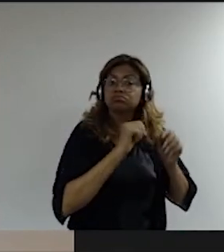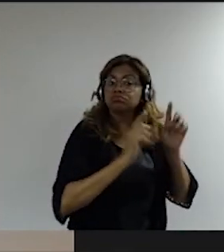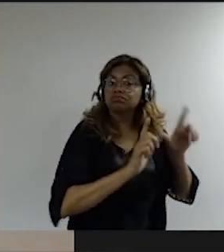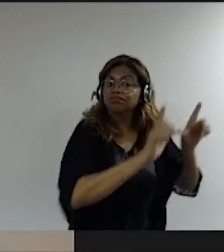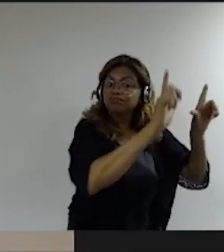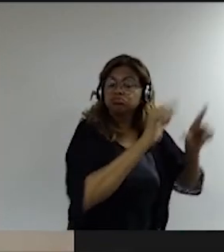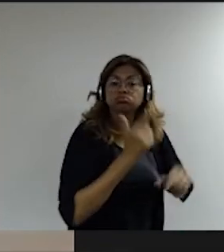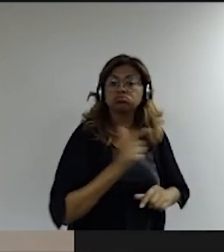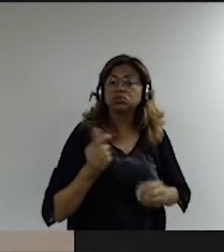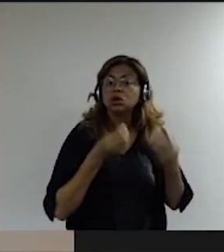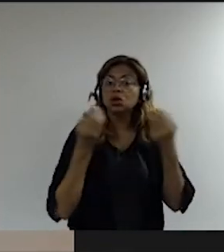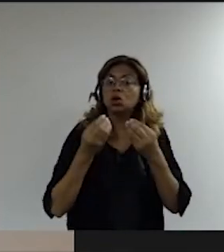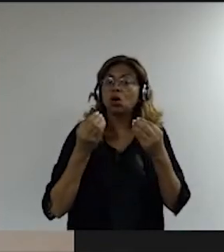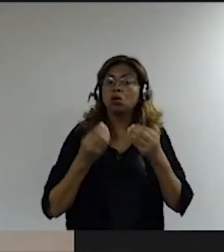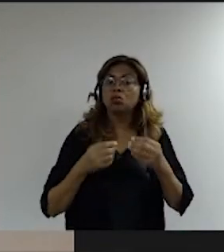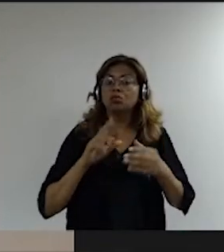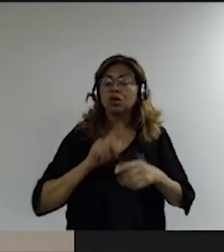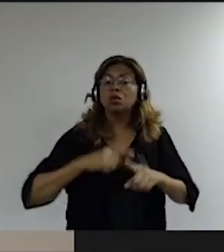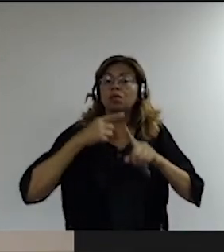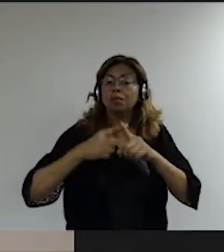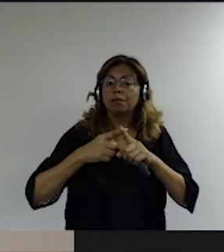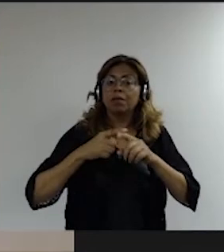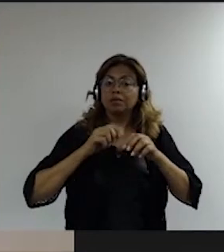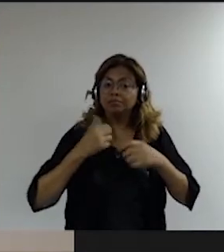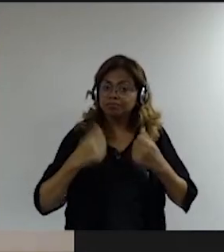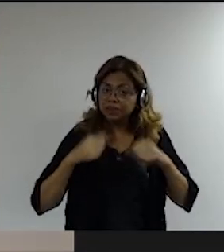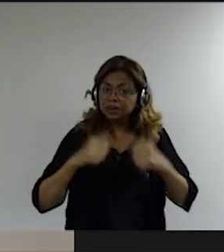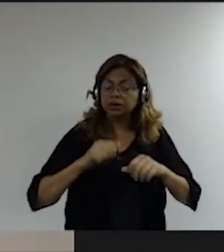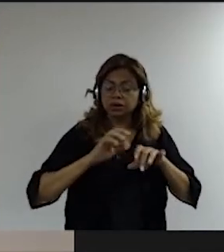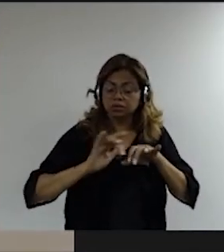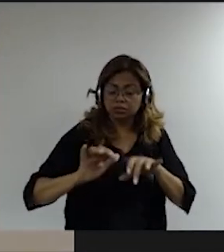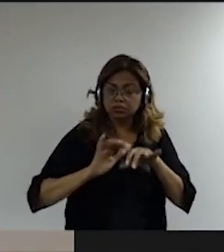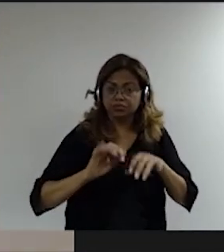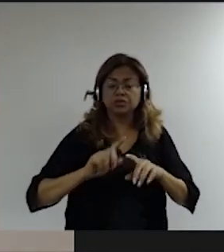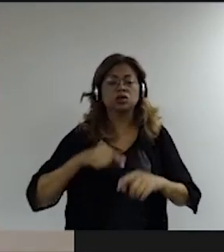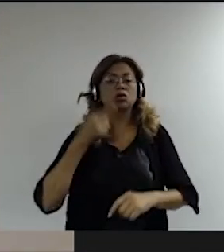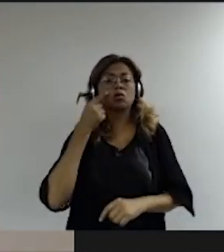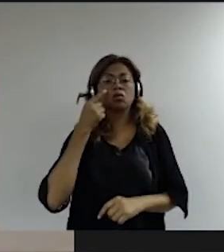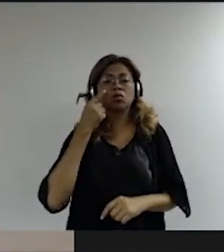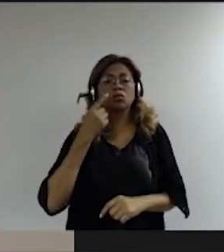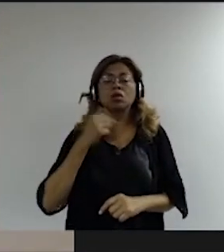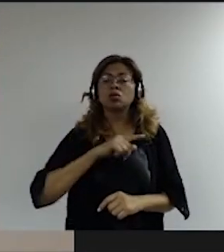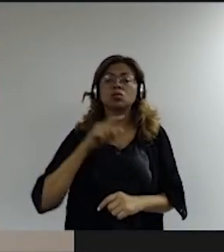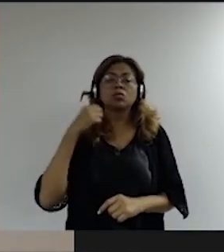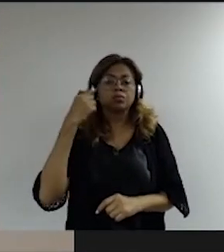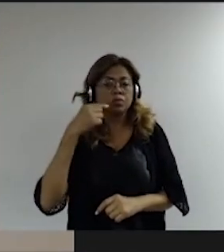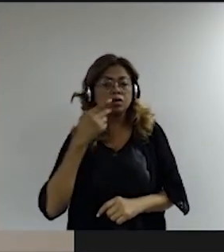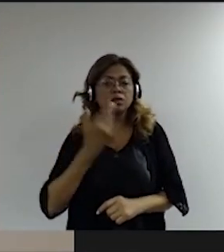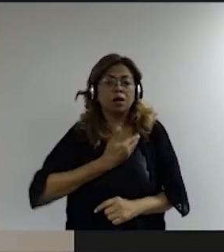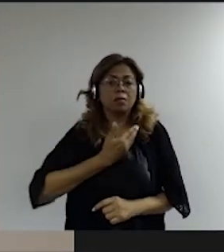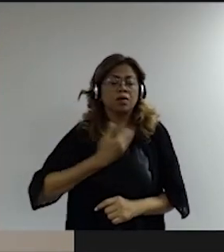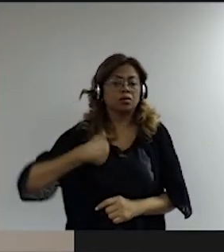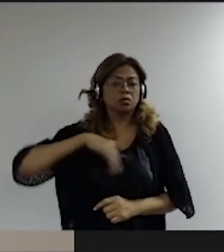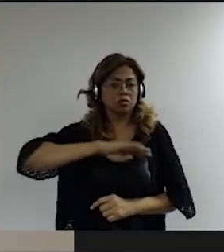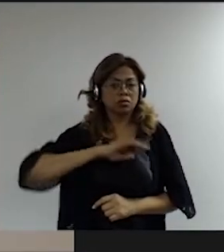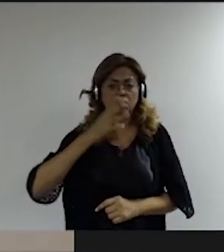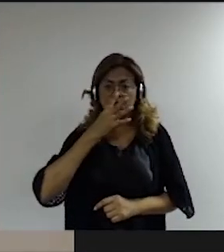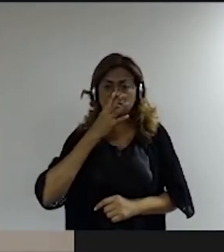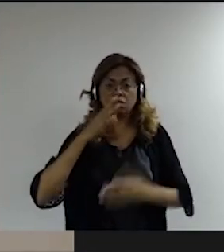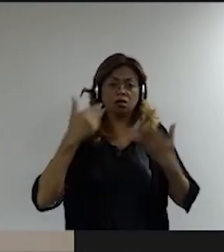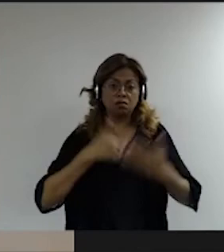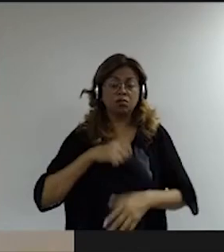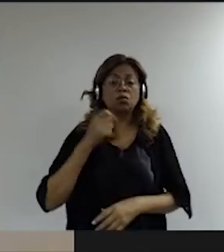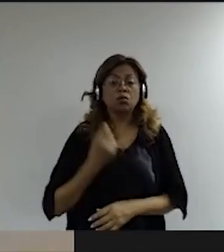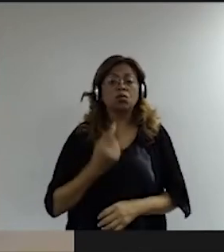processos. Ainda bem que fizemos isso, mas notem, colegas que nos assistem, já vou encerrar, notem